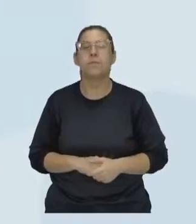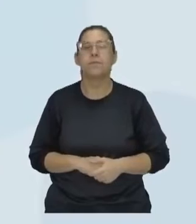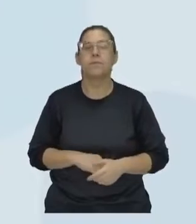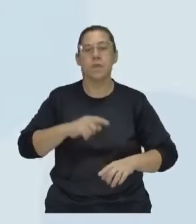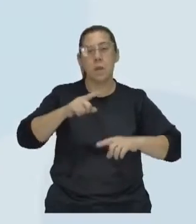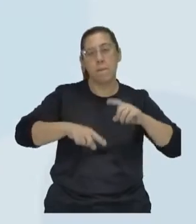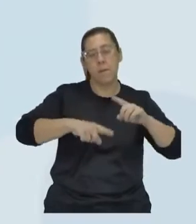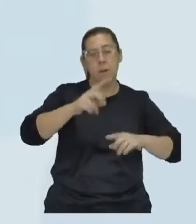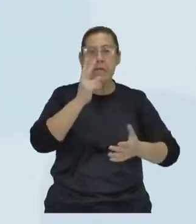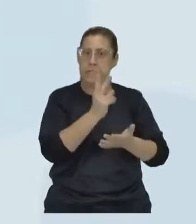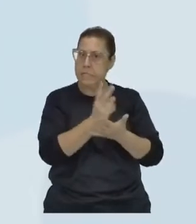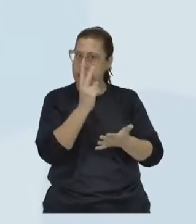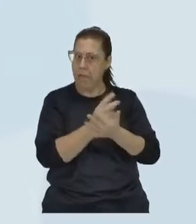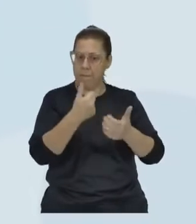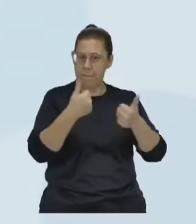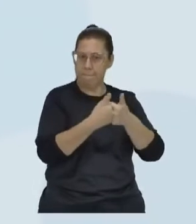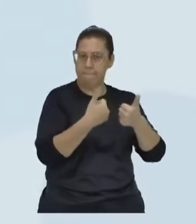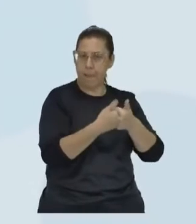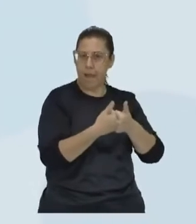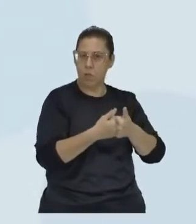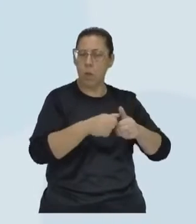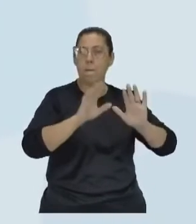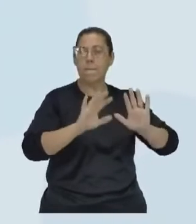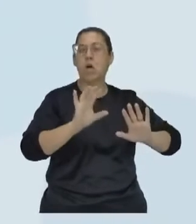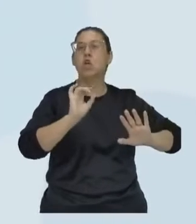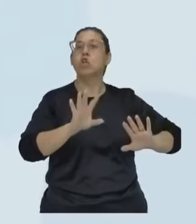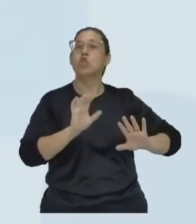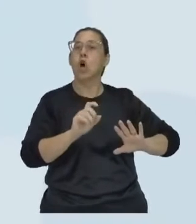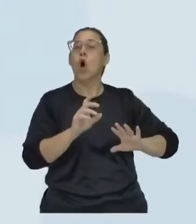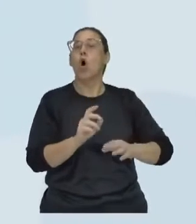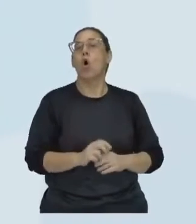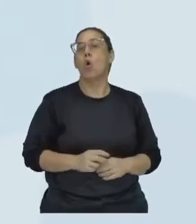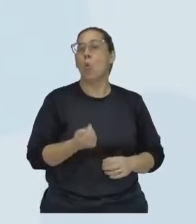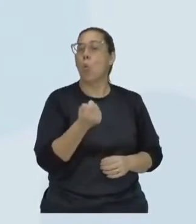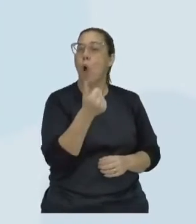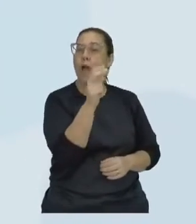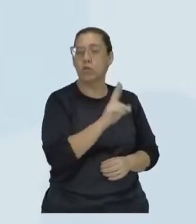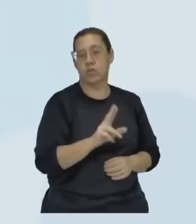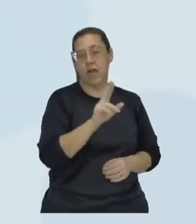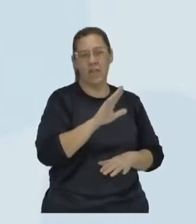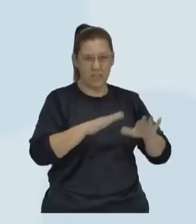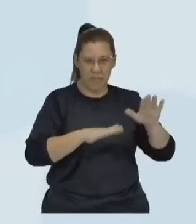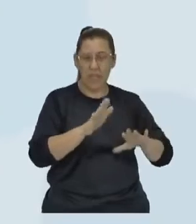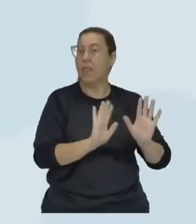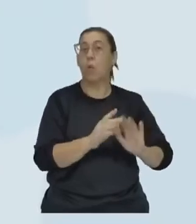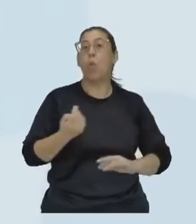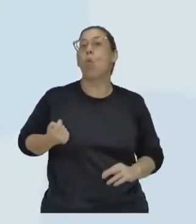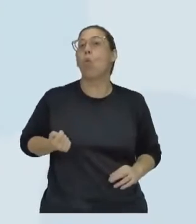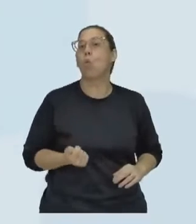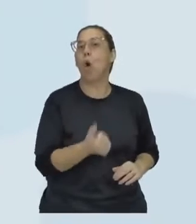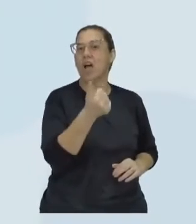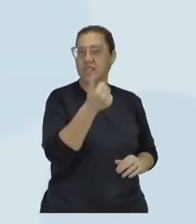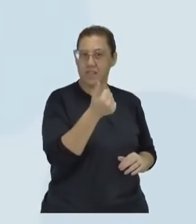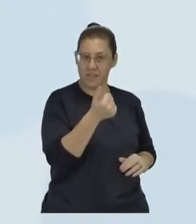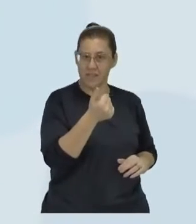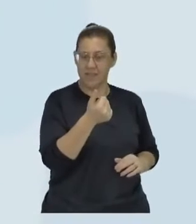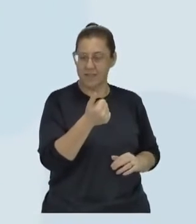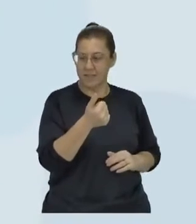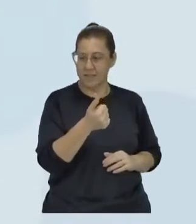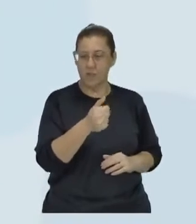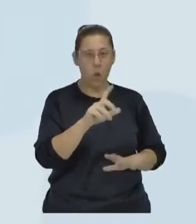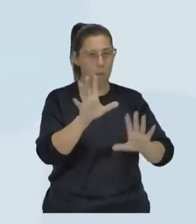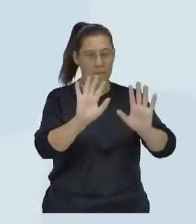estavam sempre à disposição do avô, que apenas os usava às vezes. Não, ele quase usava, ele